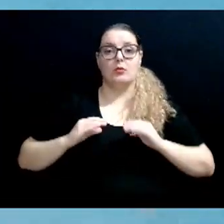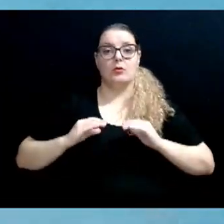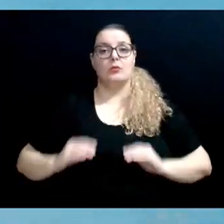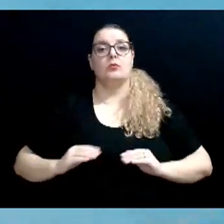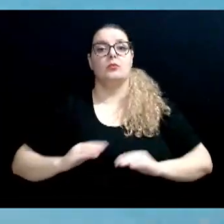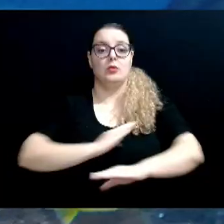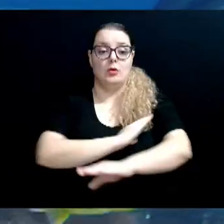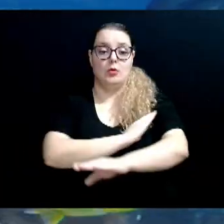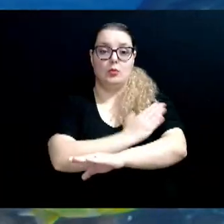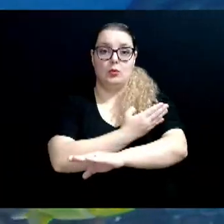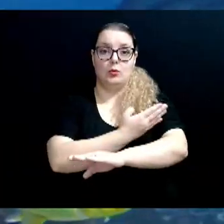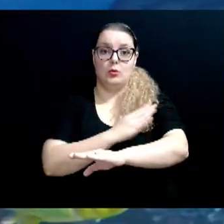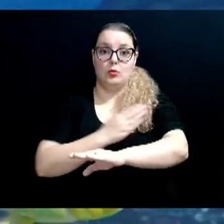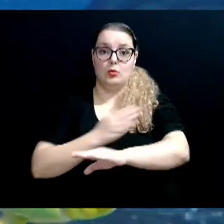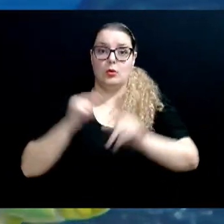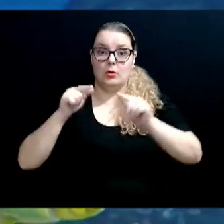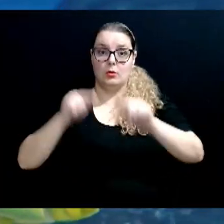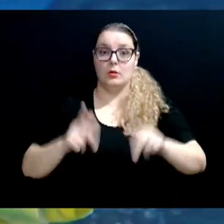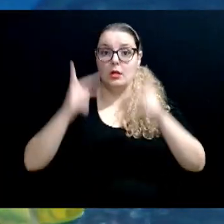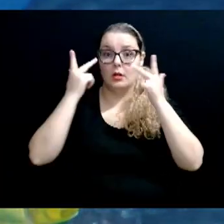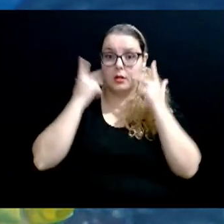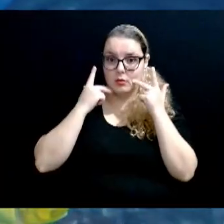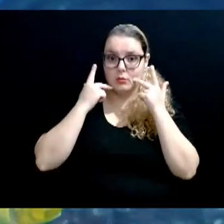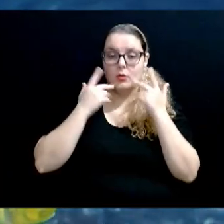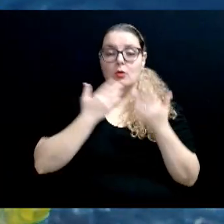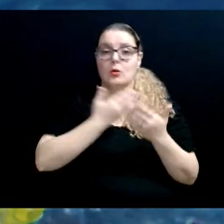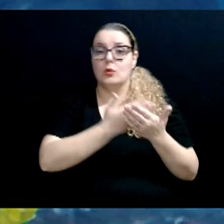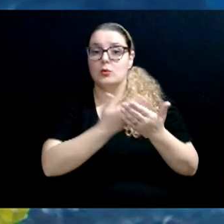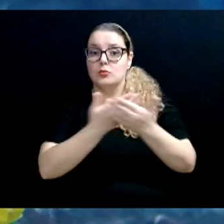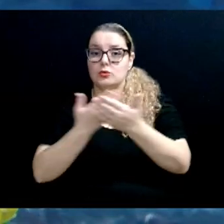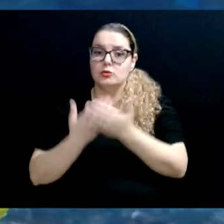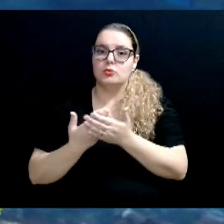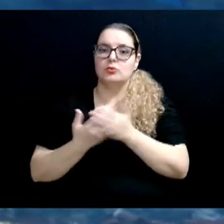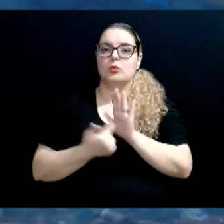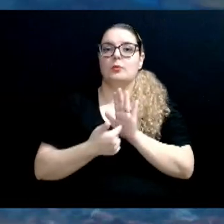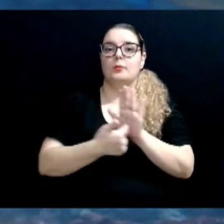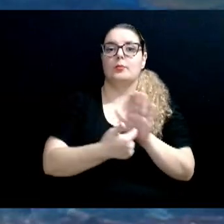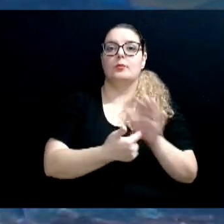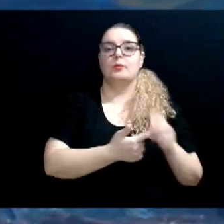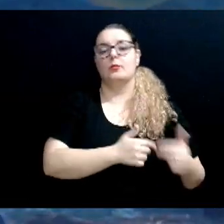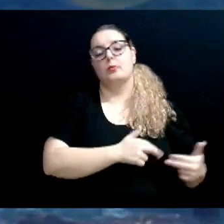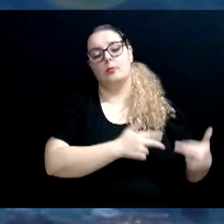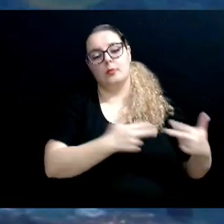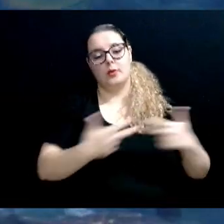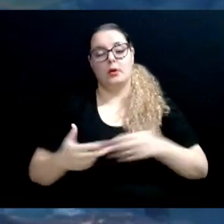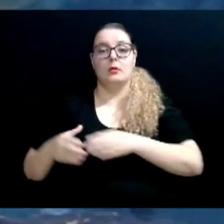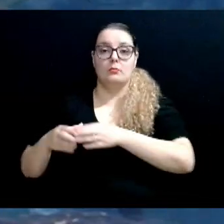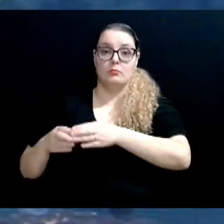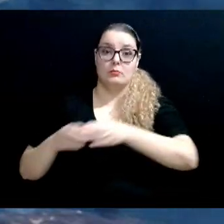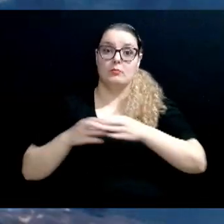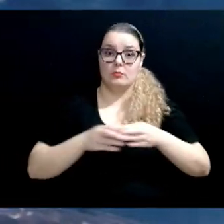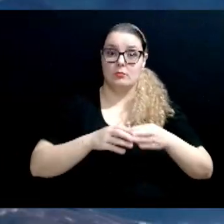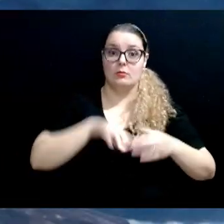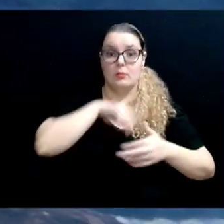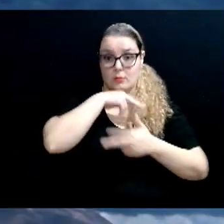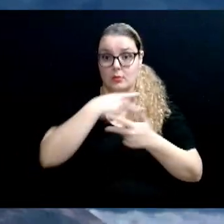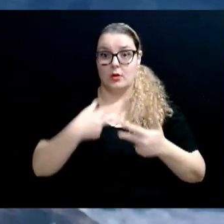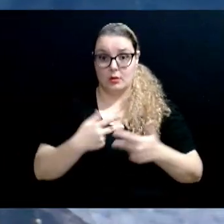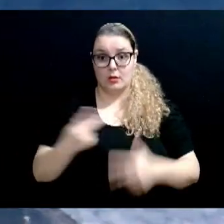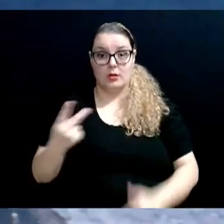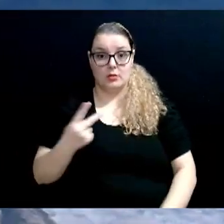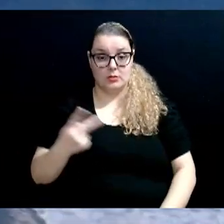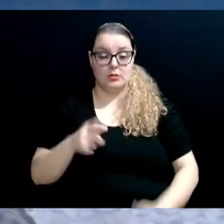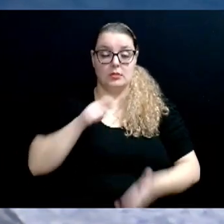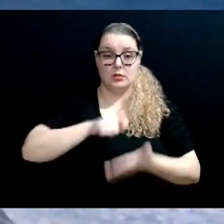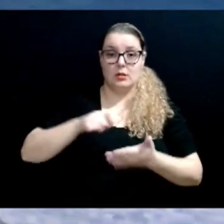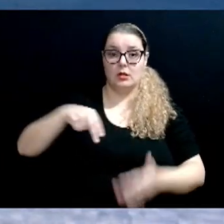ambiente natural. O estudo identificou padrões de convivência entre os animais. Segundo a autora Natasha Marozzi,